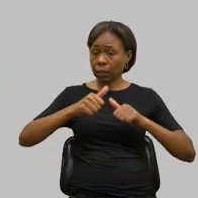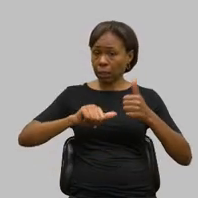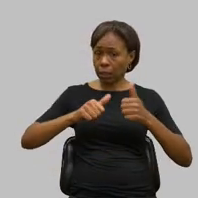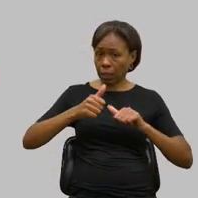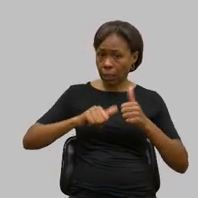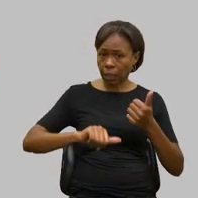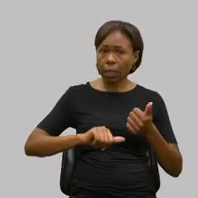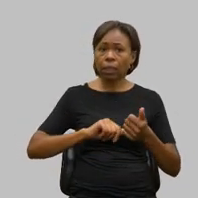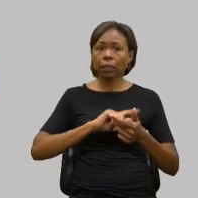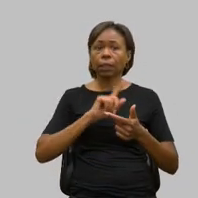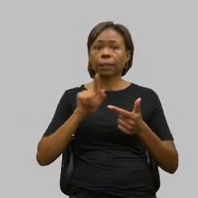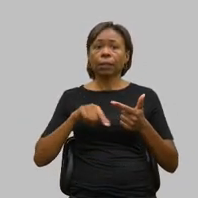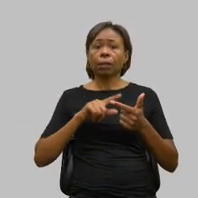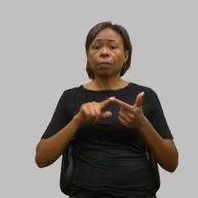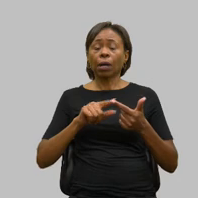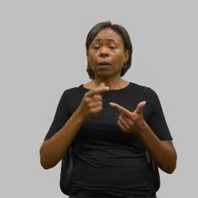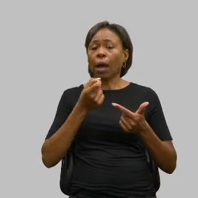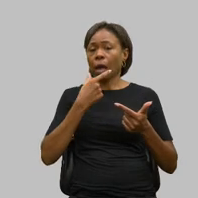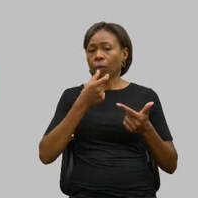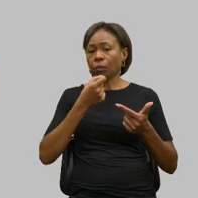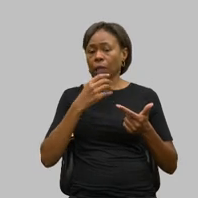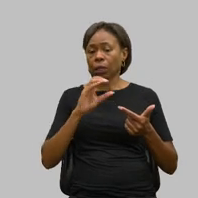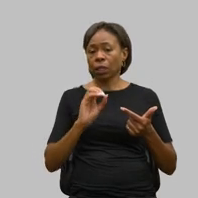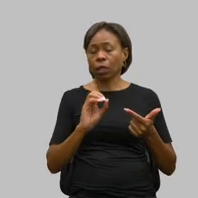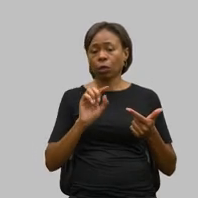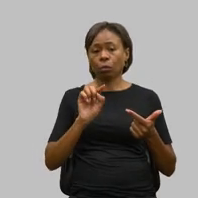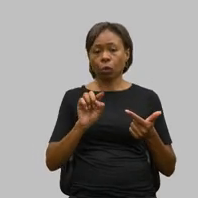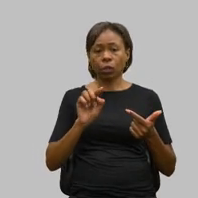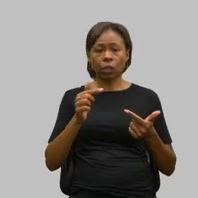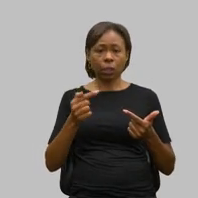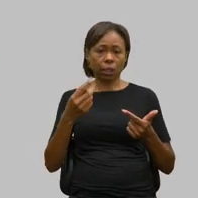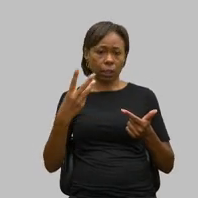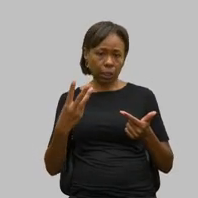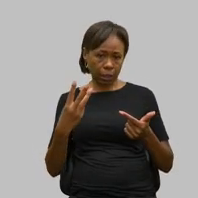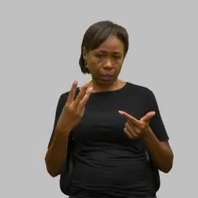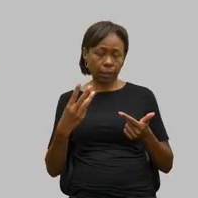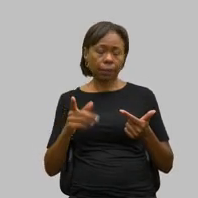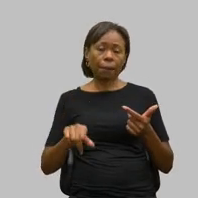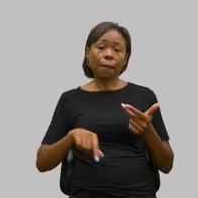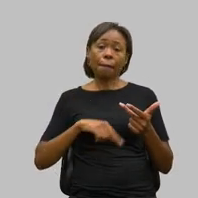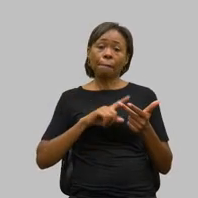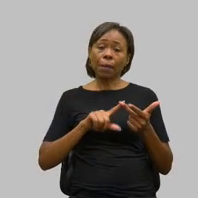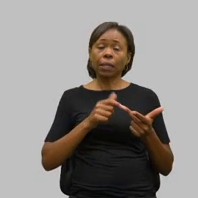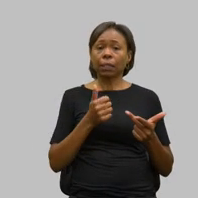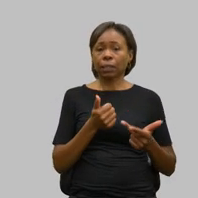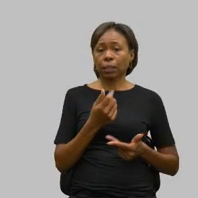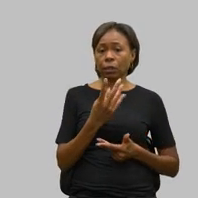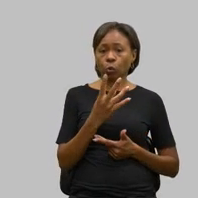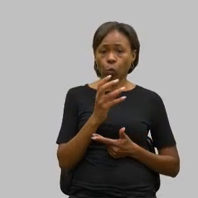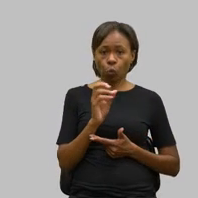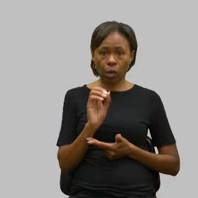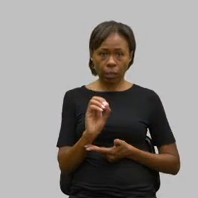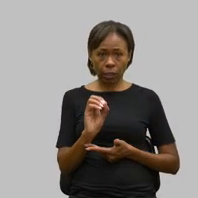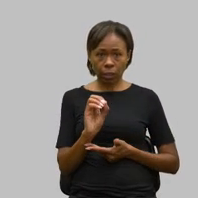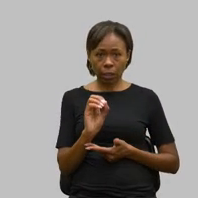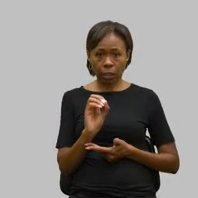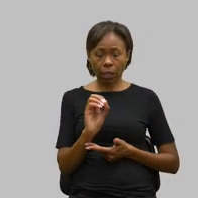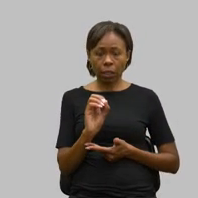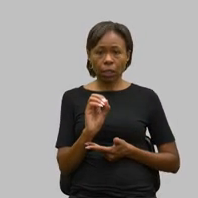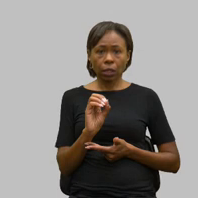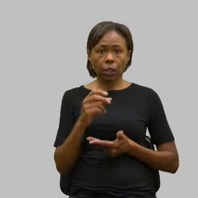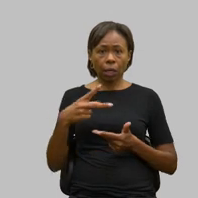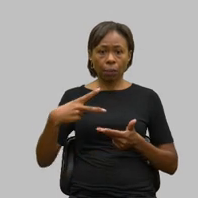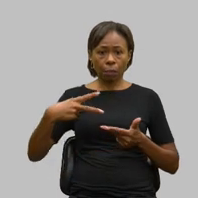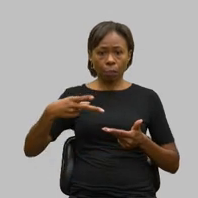medicamentos 0,63 centavos, mais R$,00 da punção